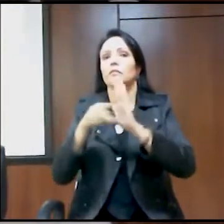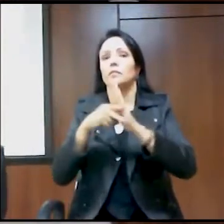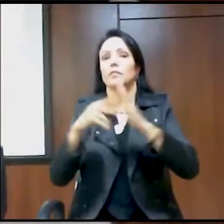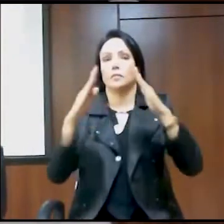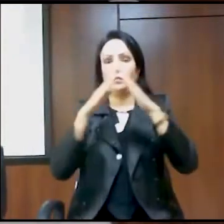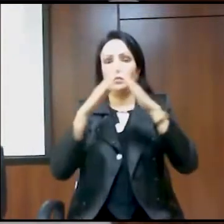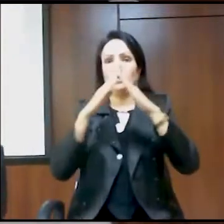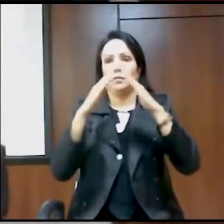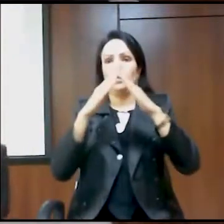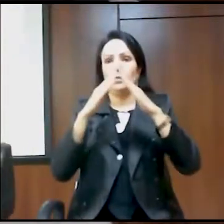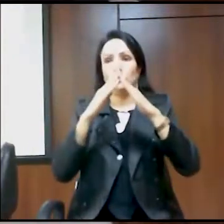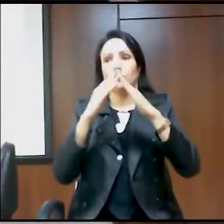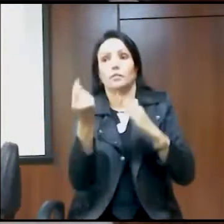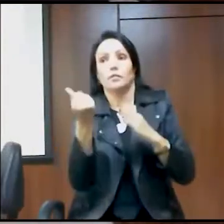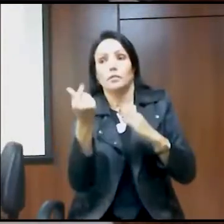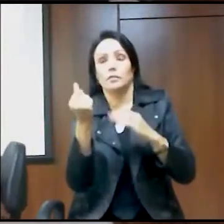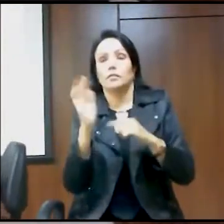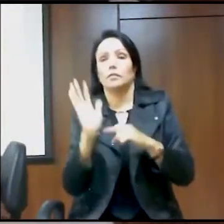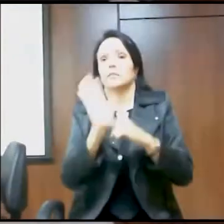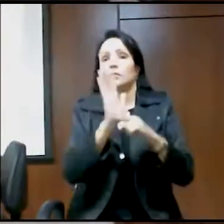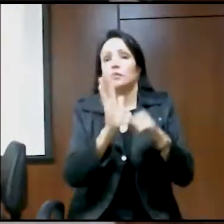política de subsídio, ou seja, sem